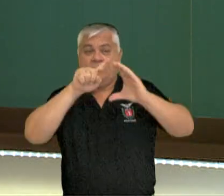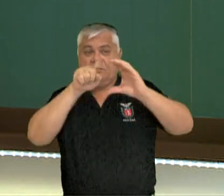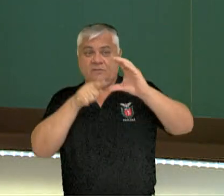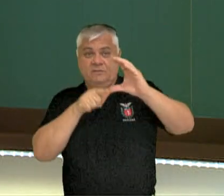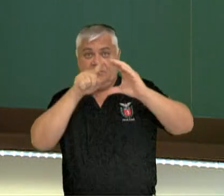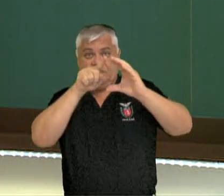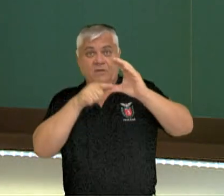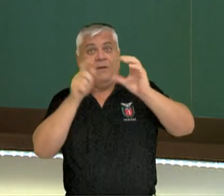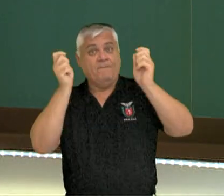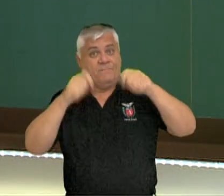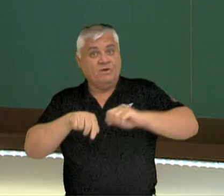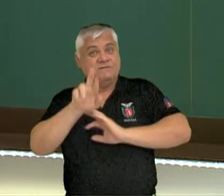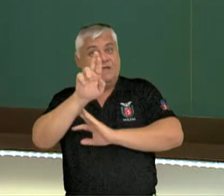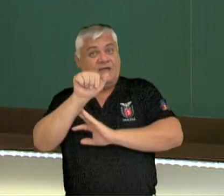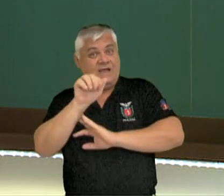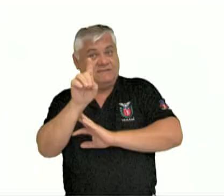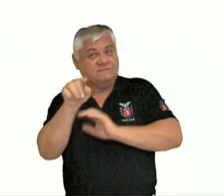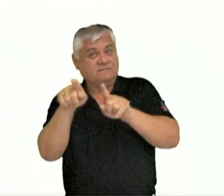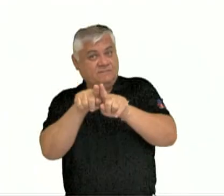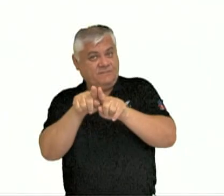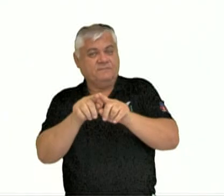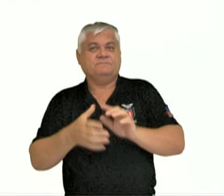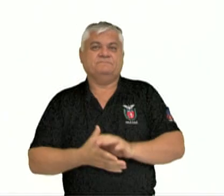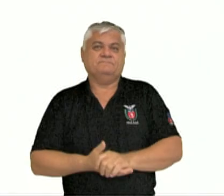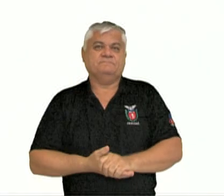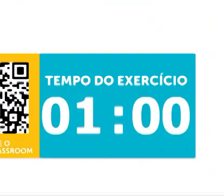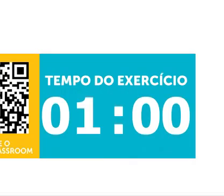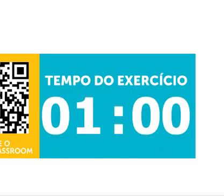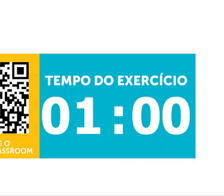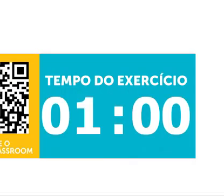dado em radianos também.